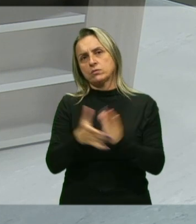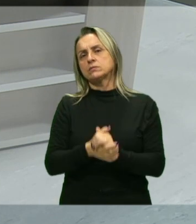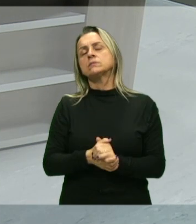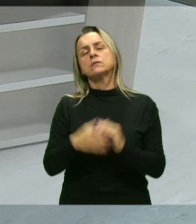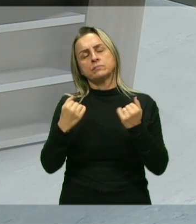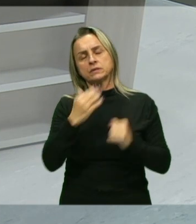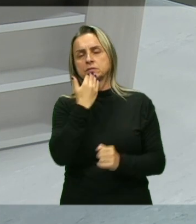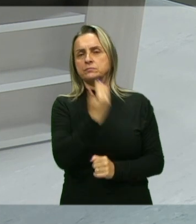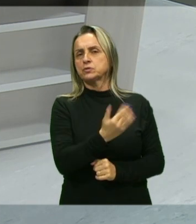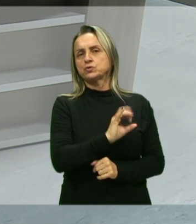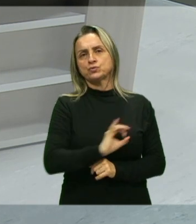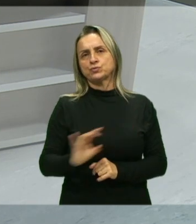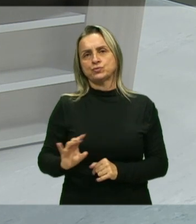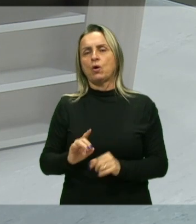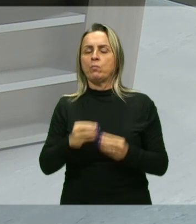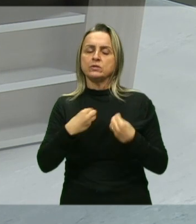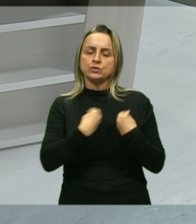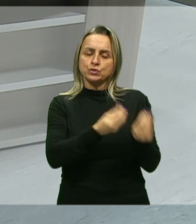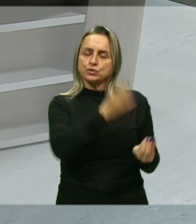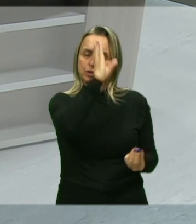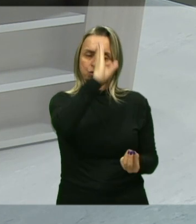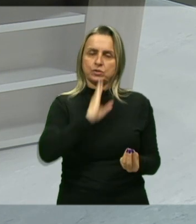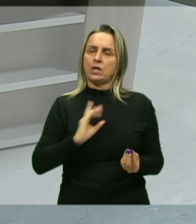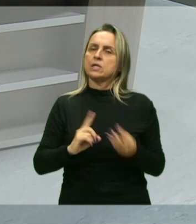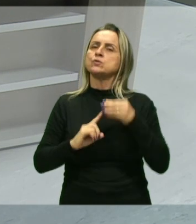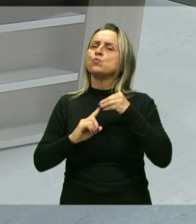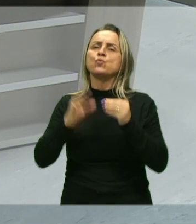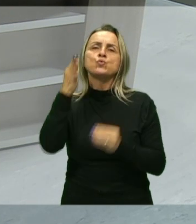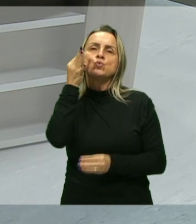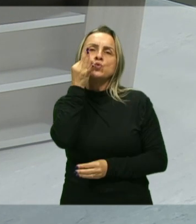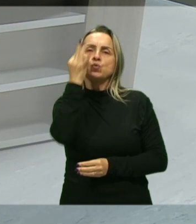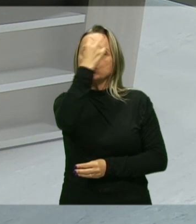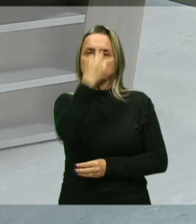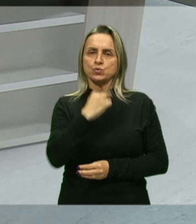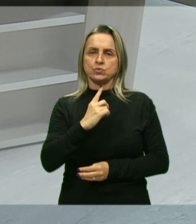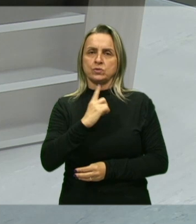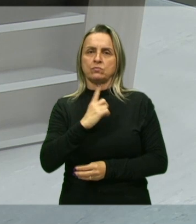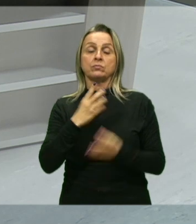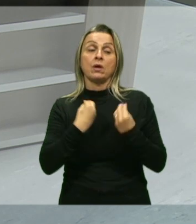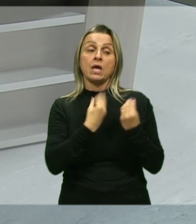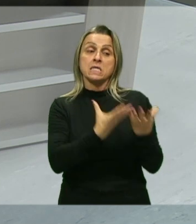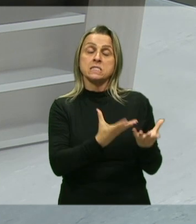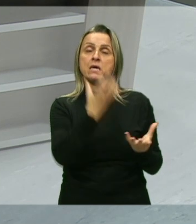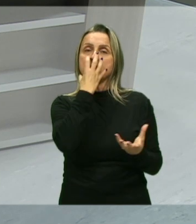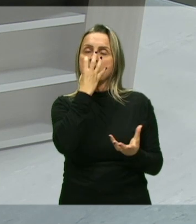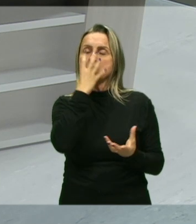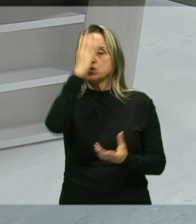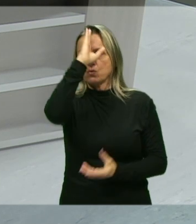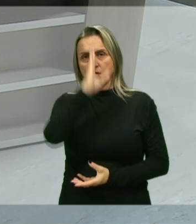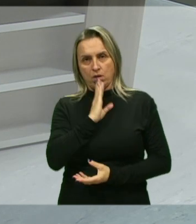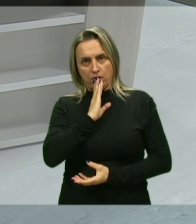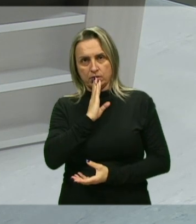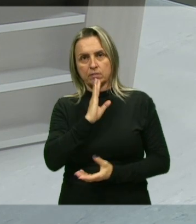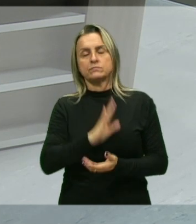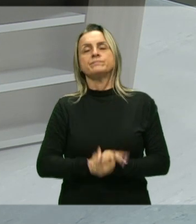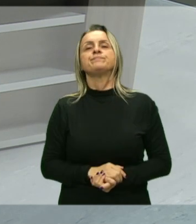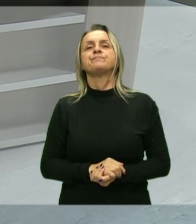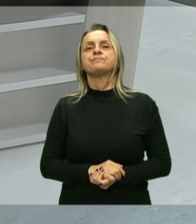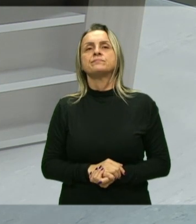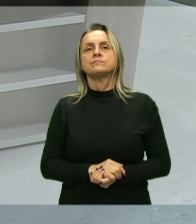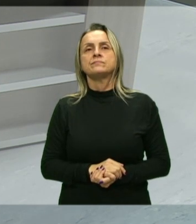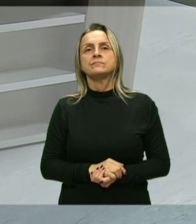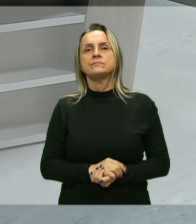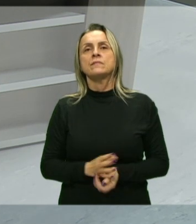a gente pede, né? Então, esse é o único custo que o cego tem, porque ele recebe o cachorro gratuito. Ele recebe o kit, primeiro, que